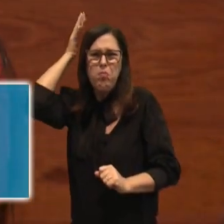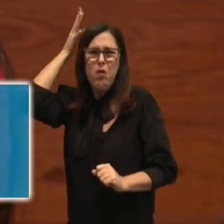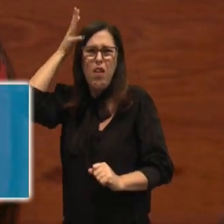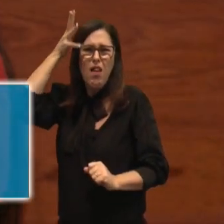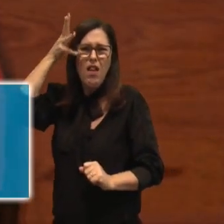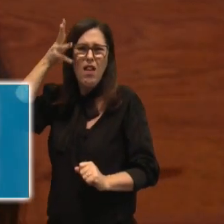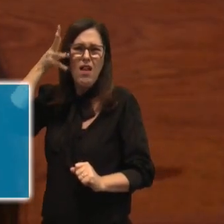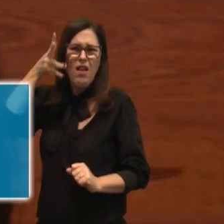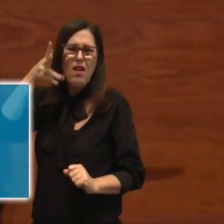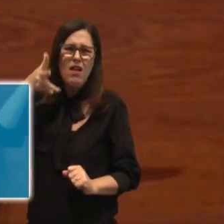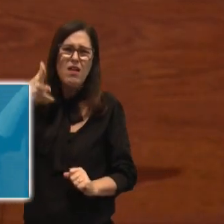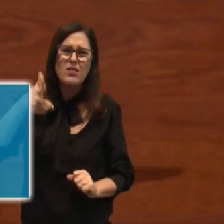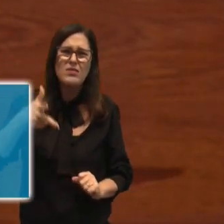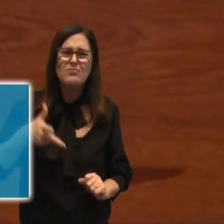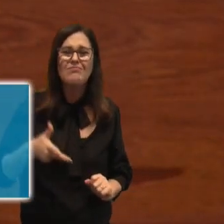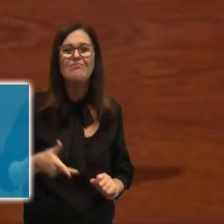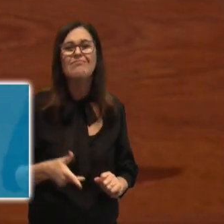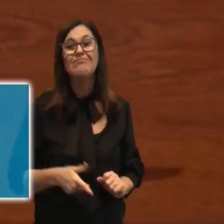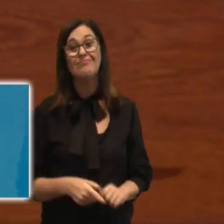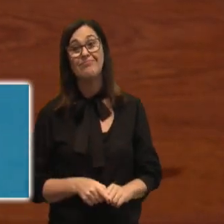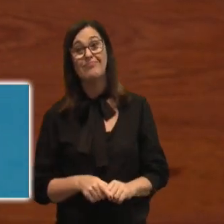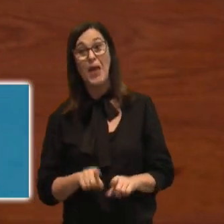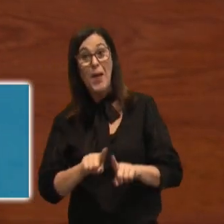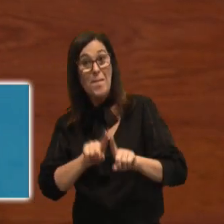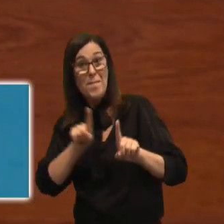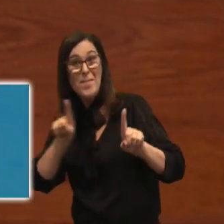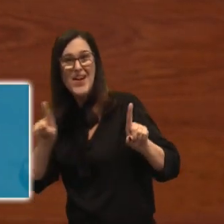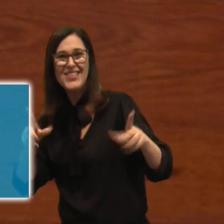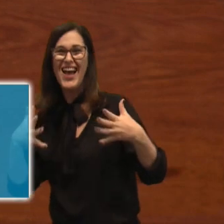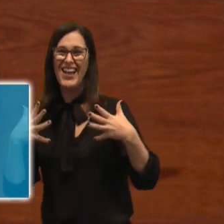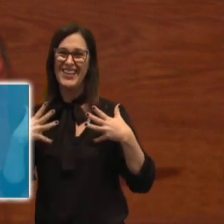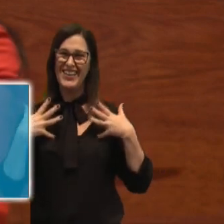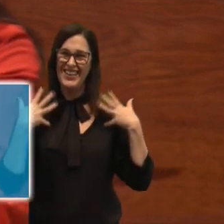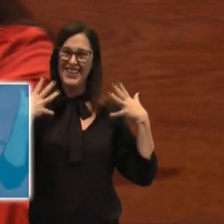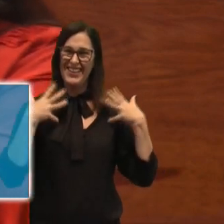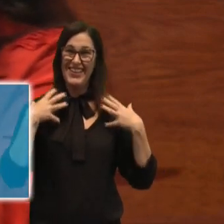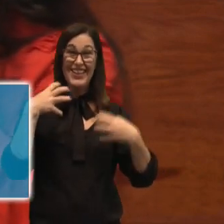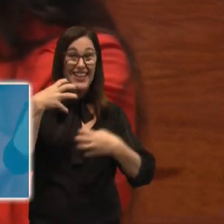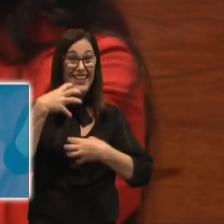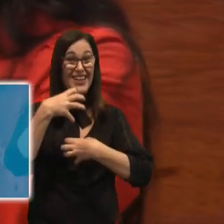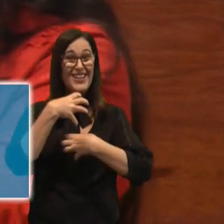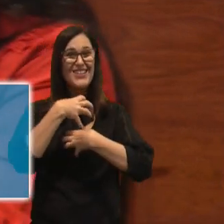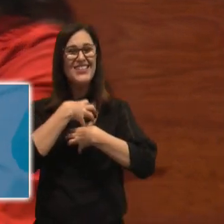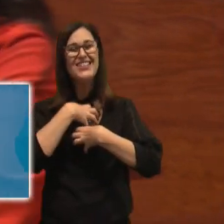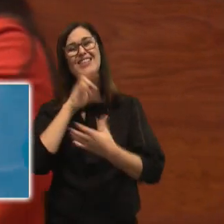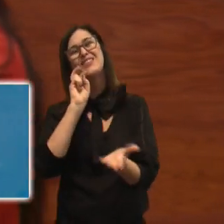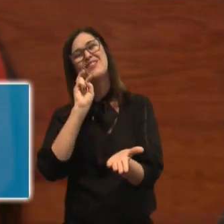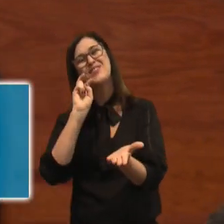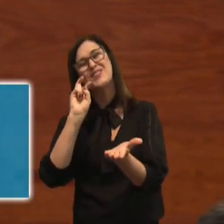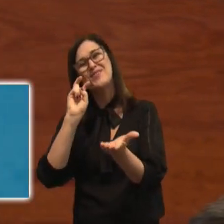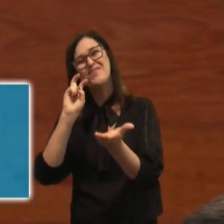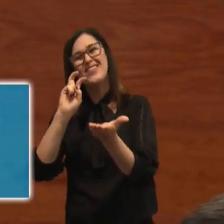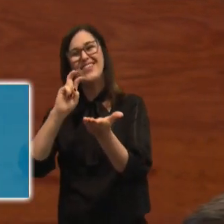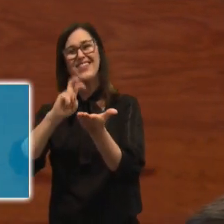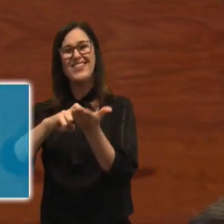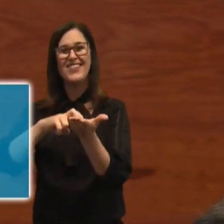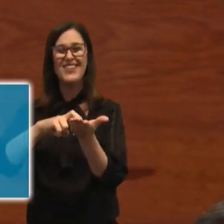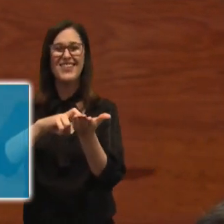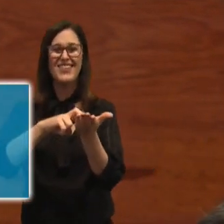pode durar uma noite, mas a alegria chega